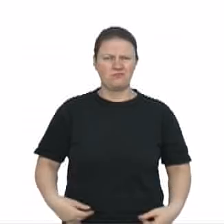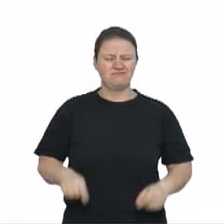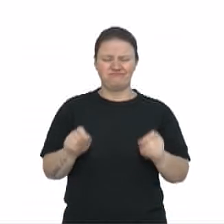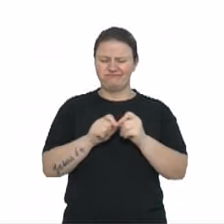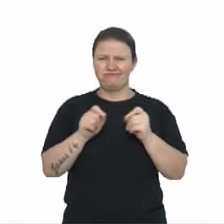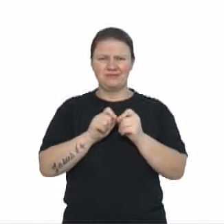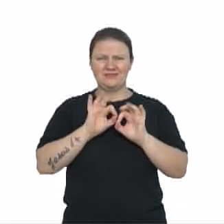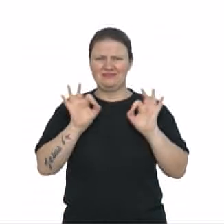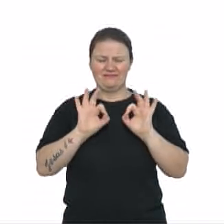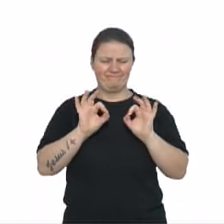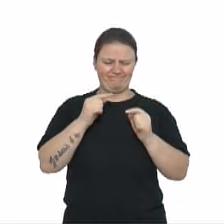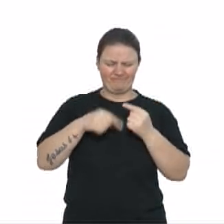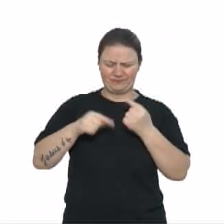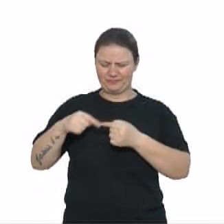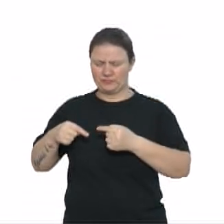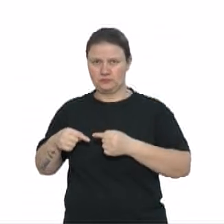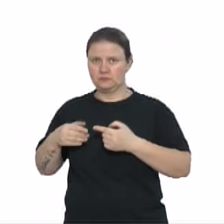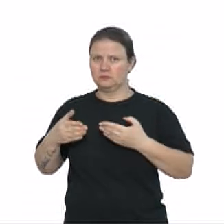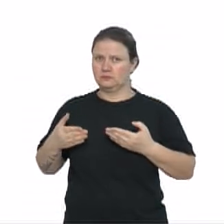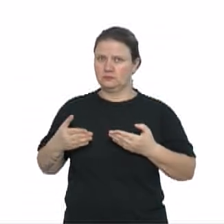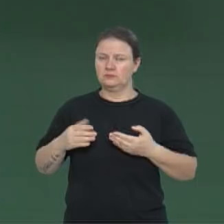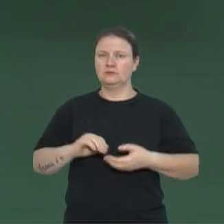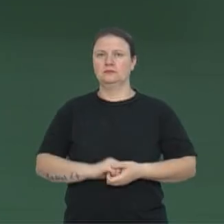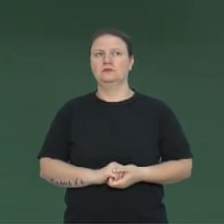realizar certos movimentos.